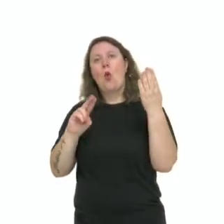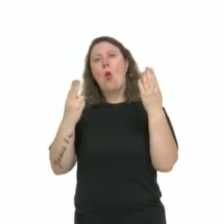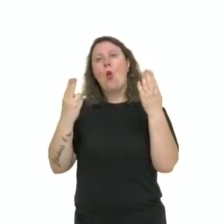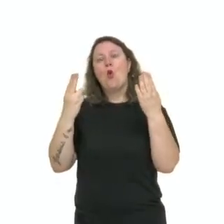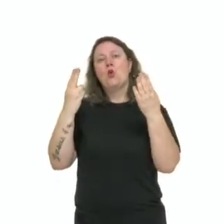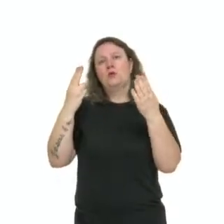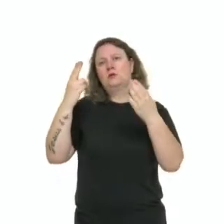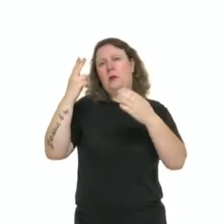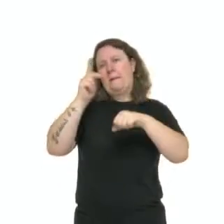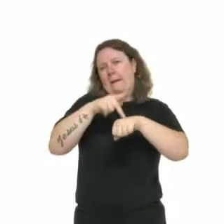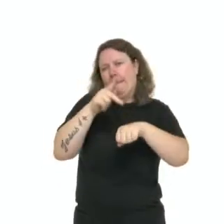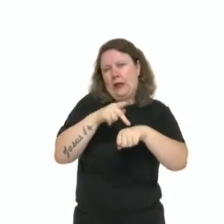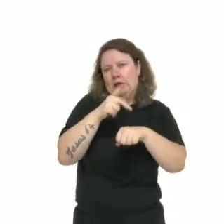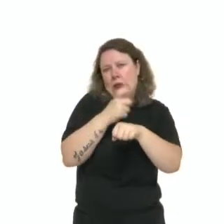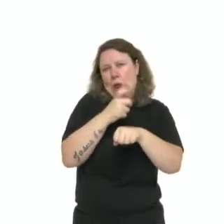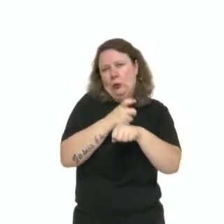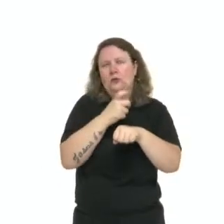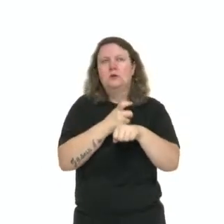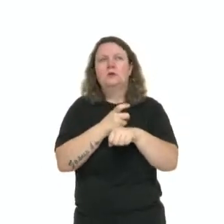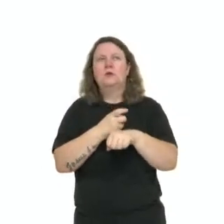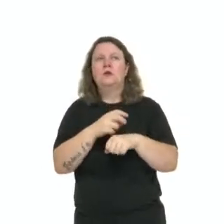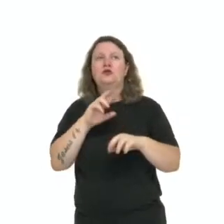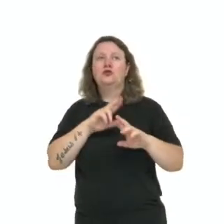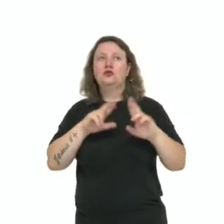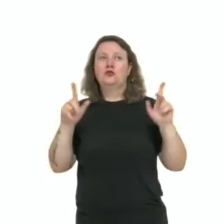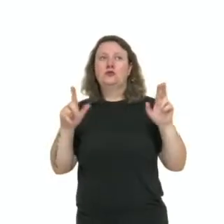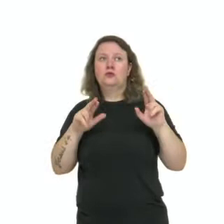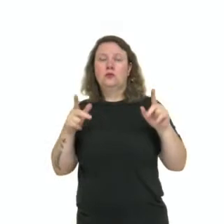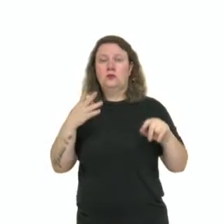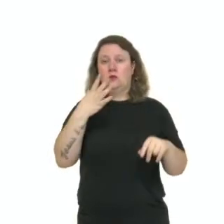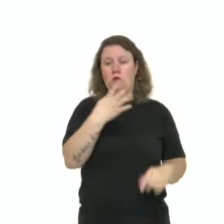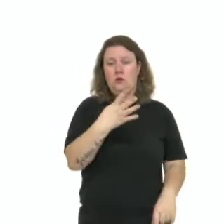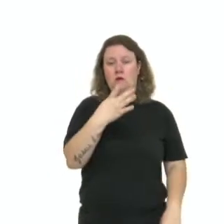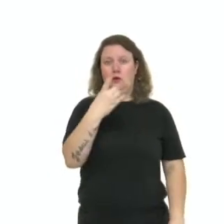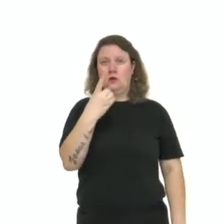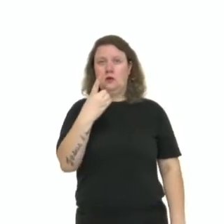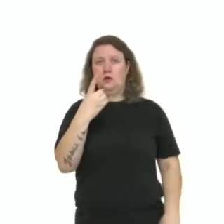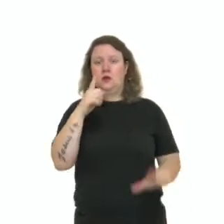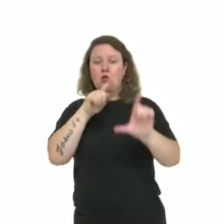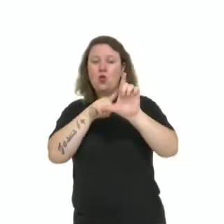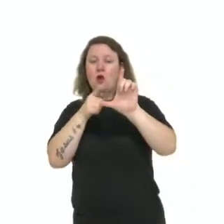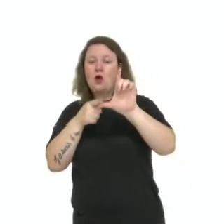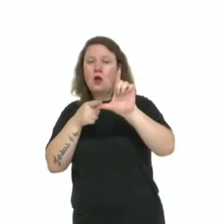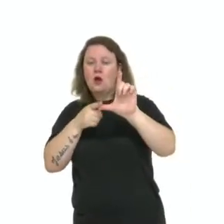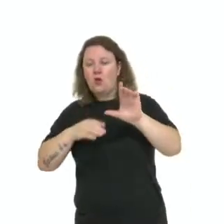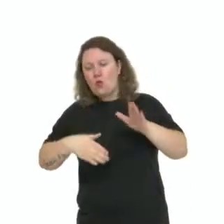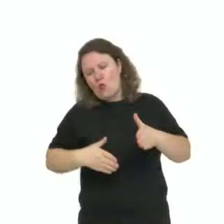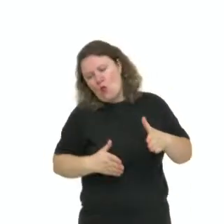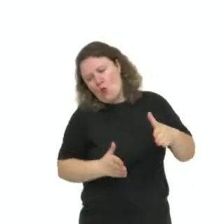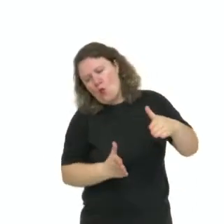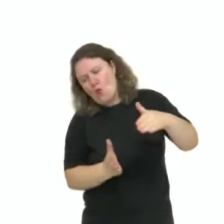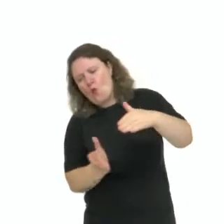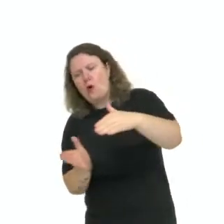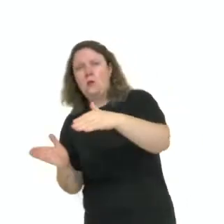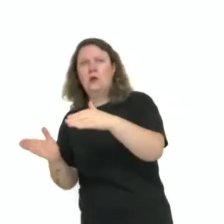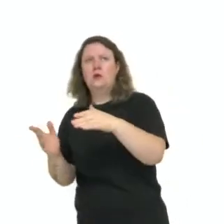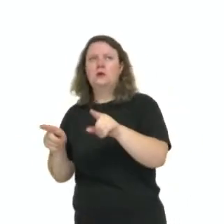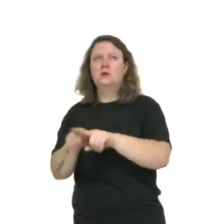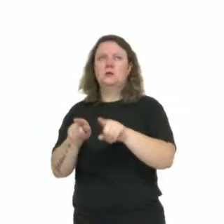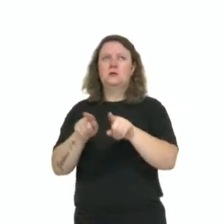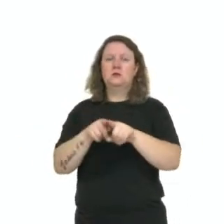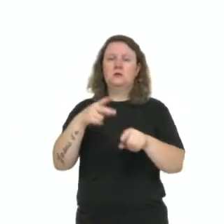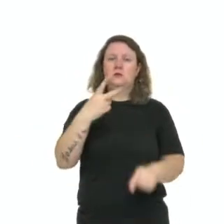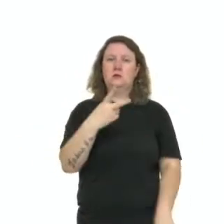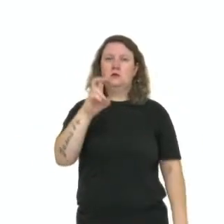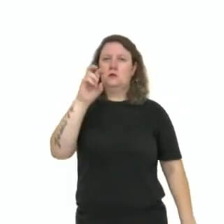uma inclinação de 41 graus nas curvas e com 250 metros de extensão. Essas